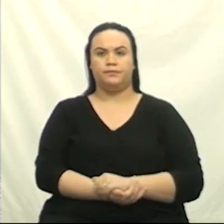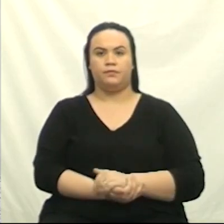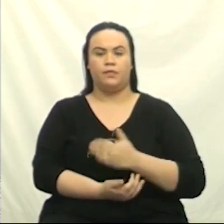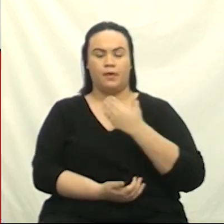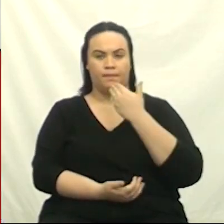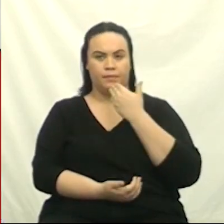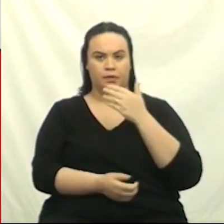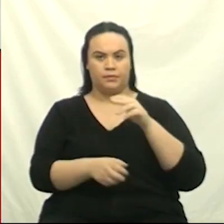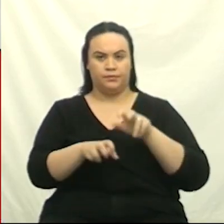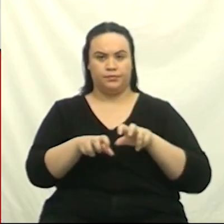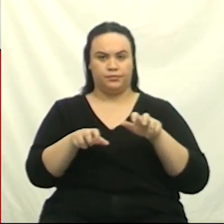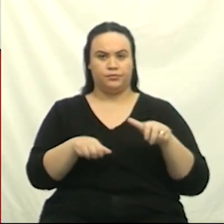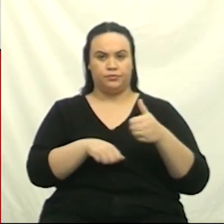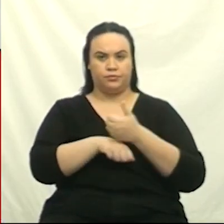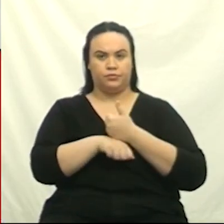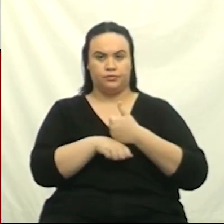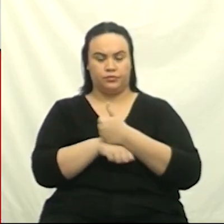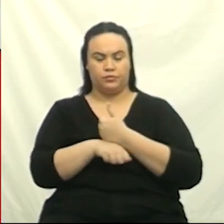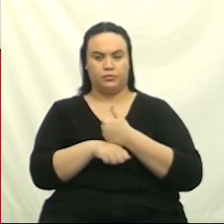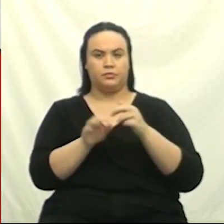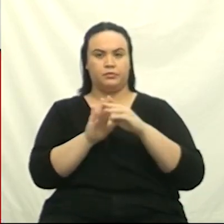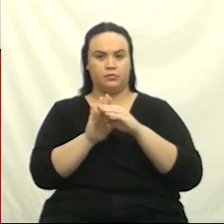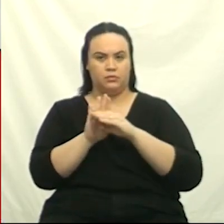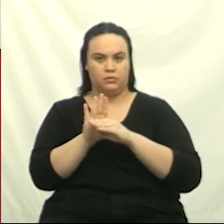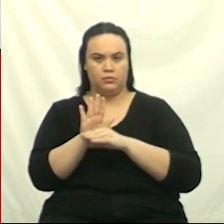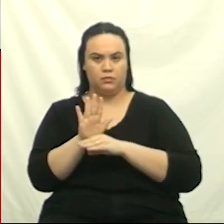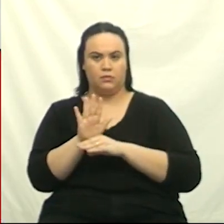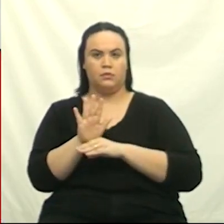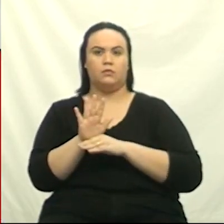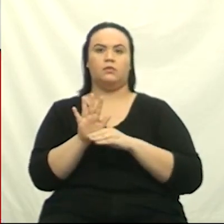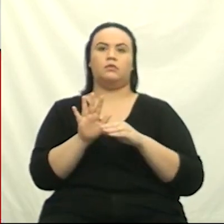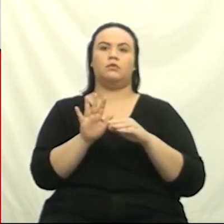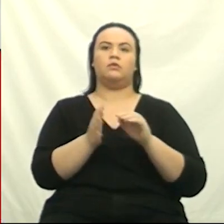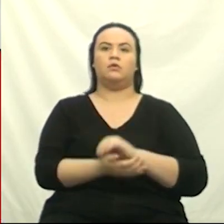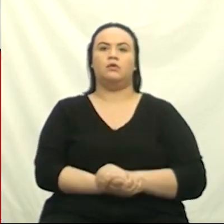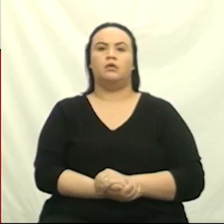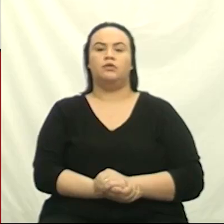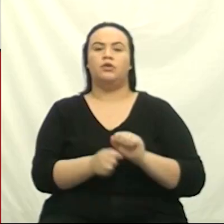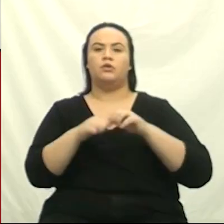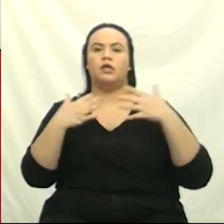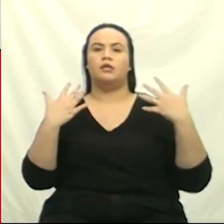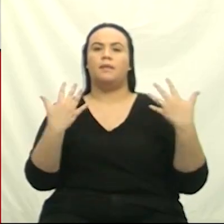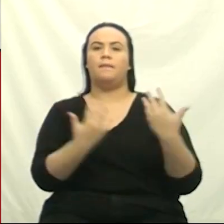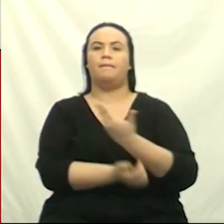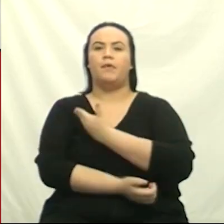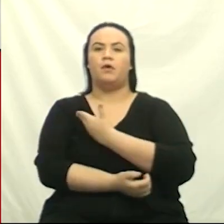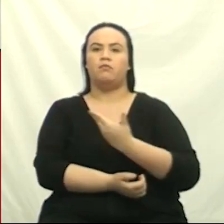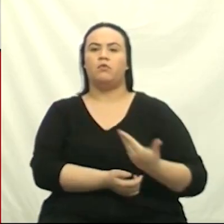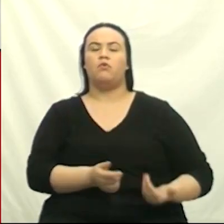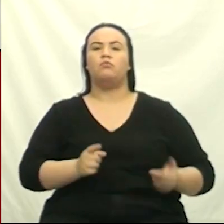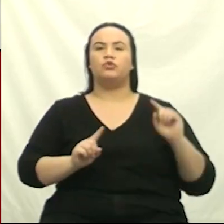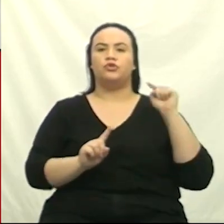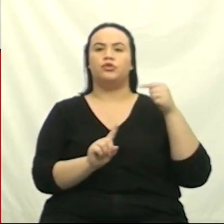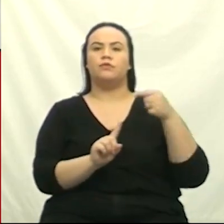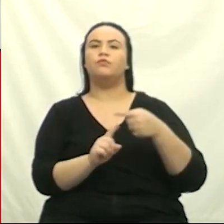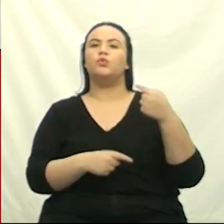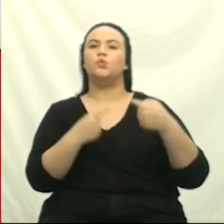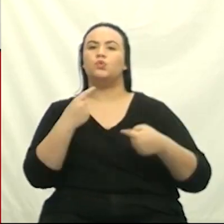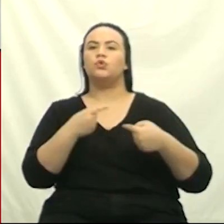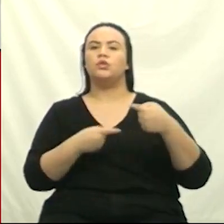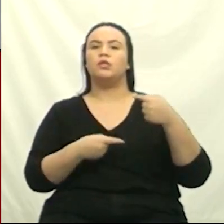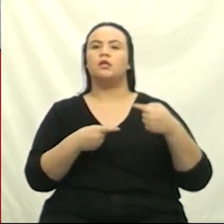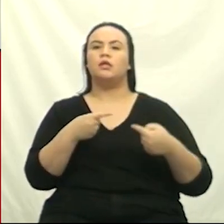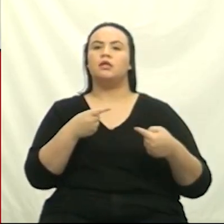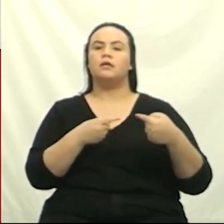requer-se a mesa resolvindo o plenário na forma regimental a realização de audiência pública com a finalidade de discutir